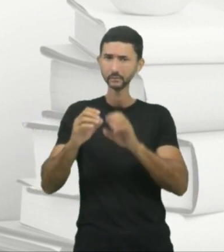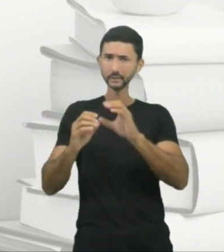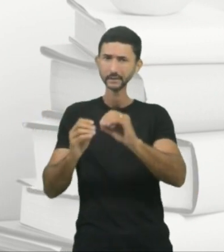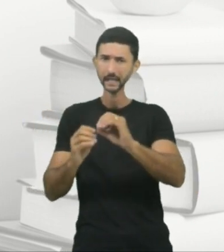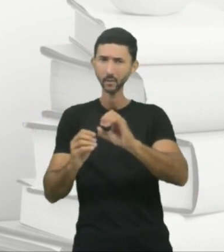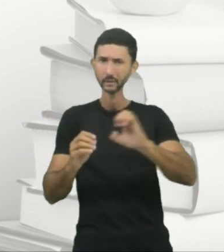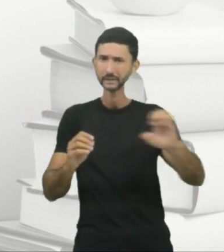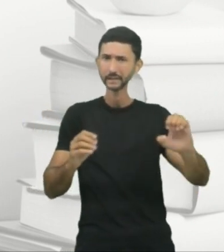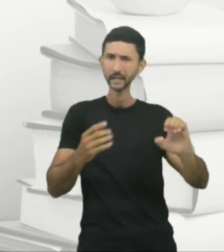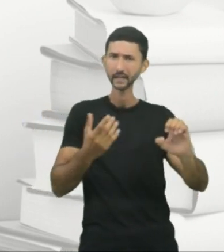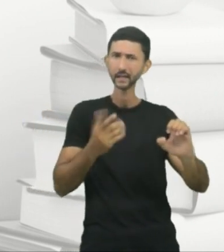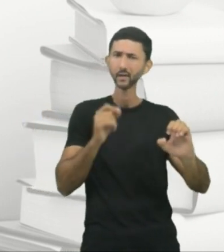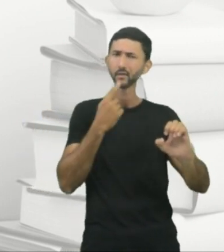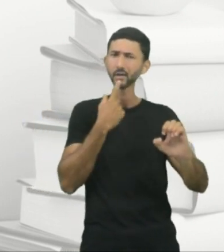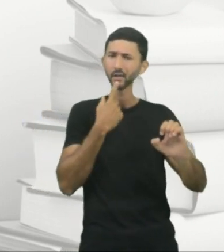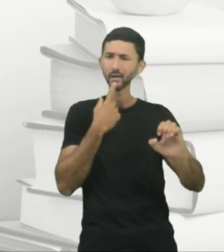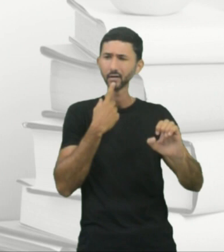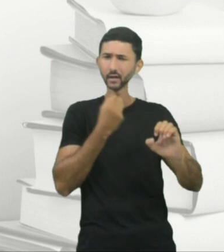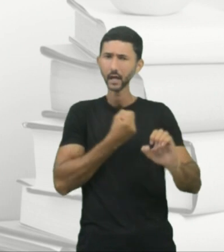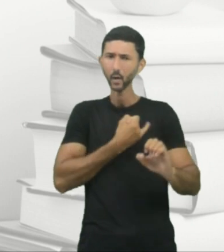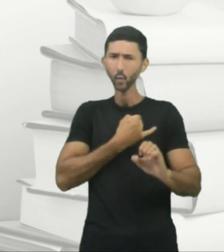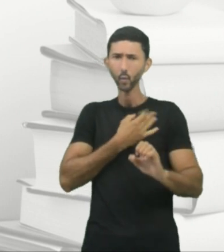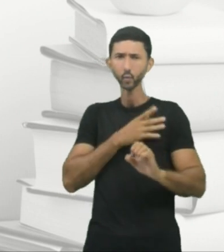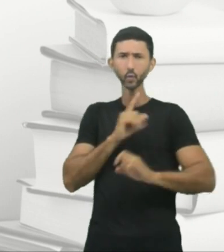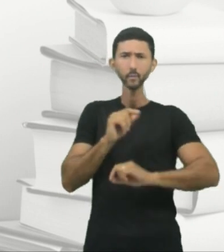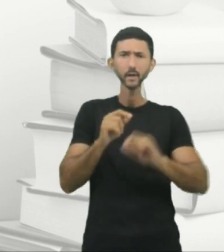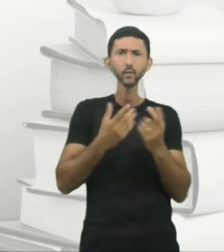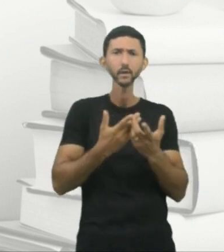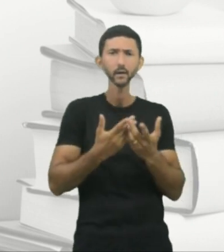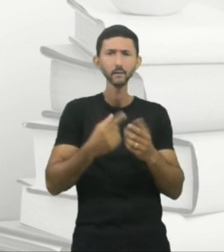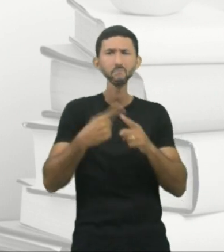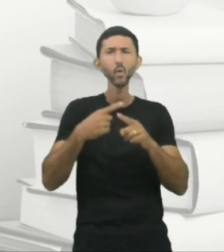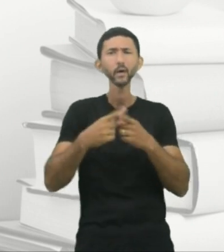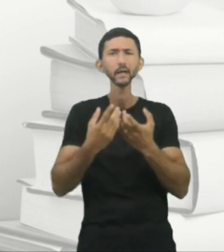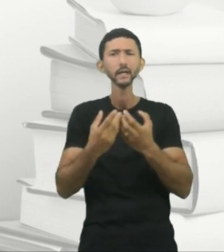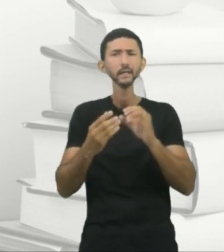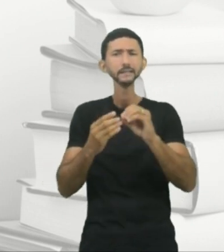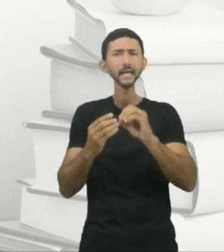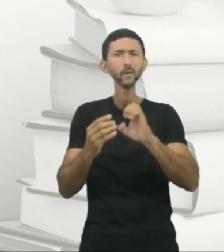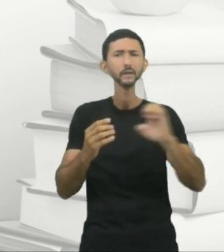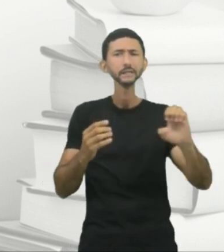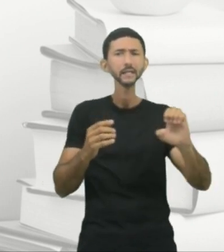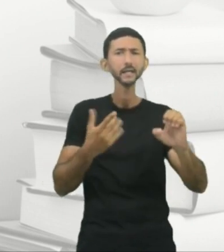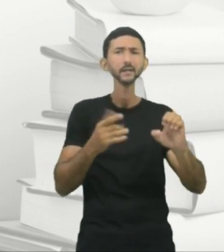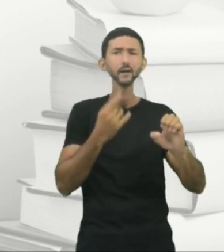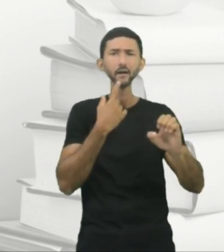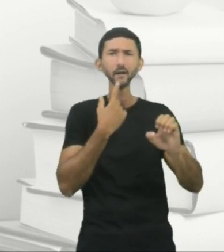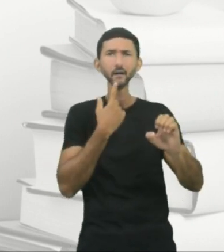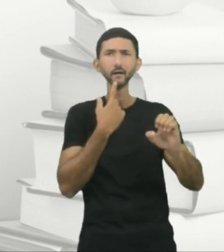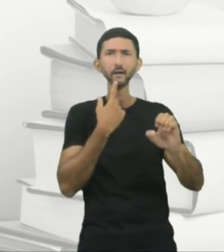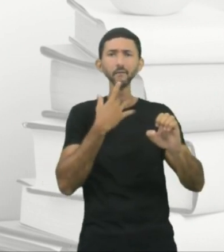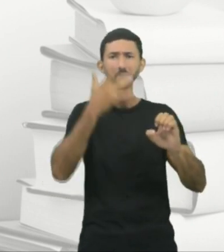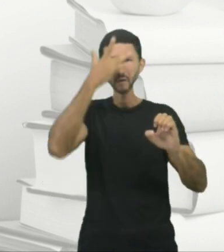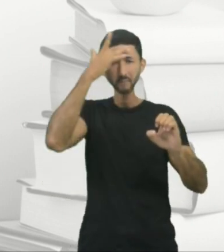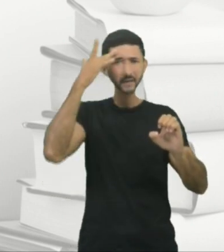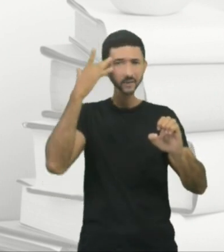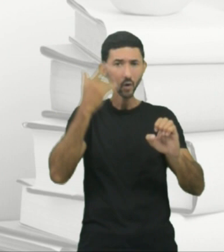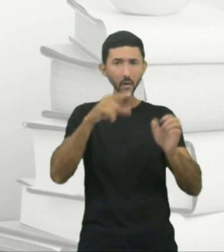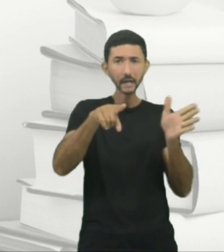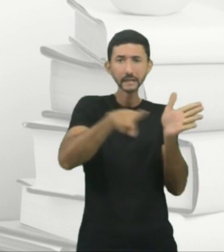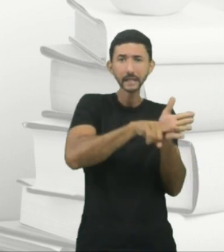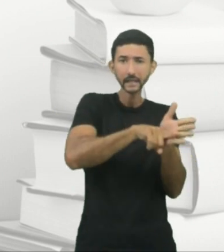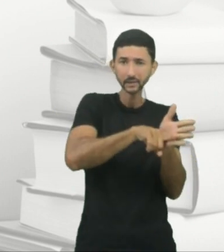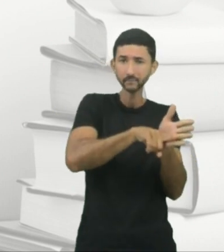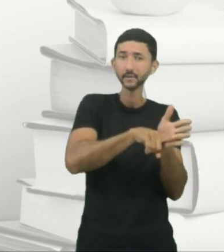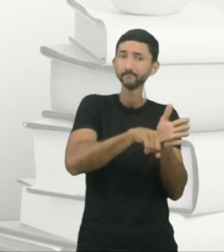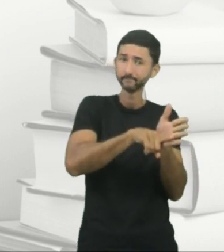já ouviram, a reta numérica te responde esse jargão. Esse jargão quer dizer que é uma pessoa